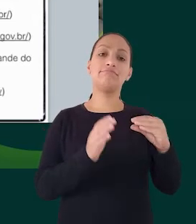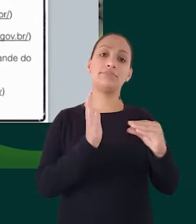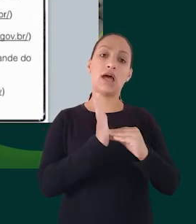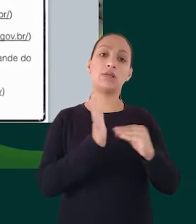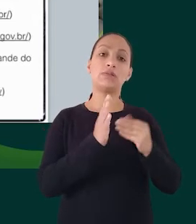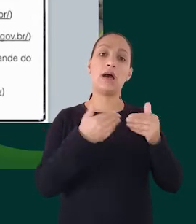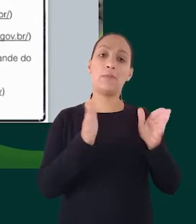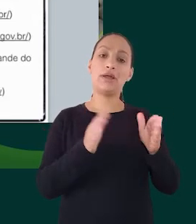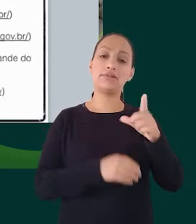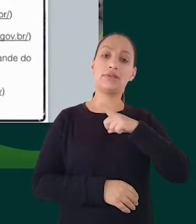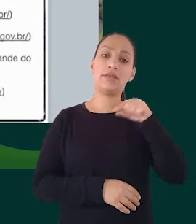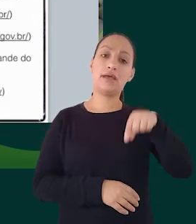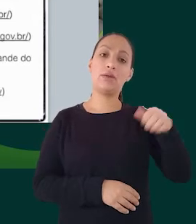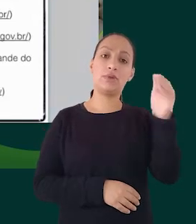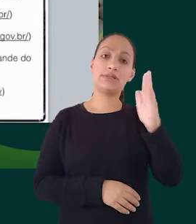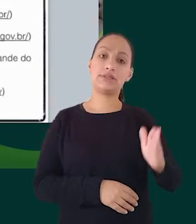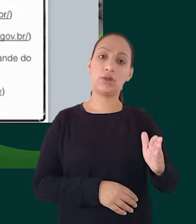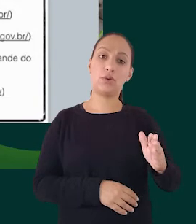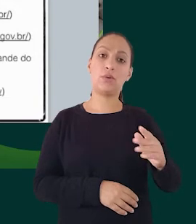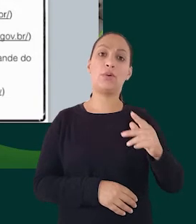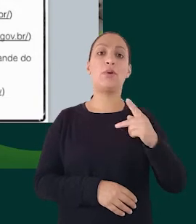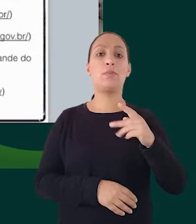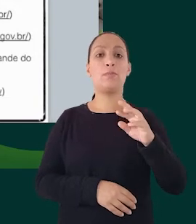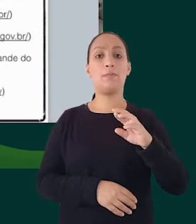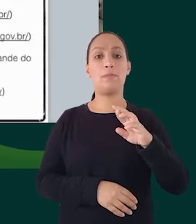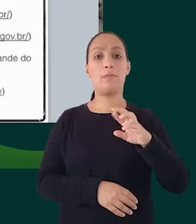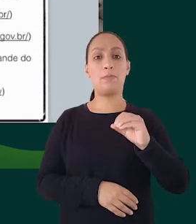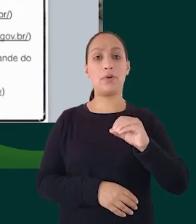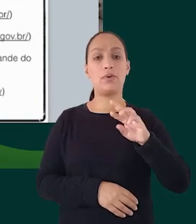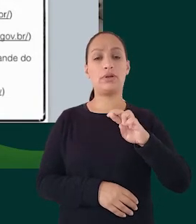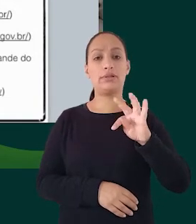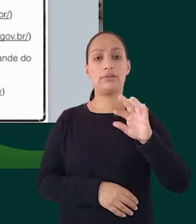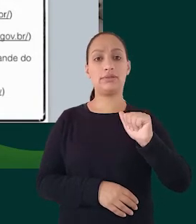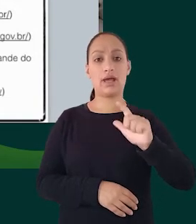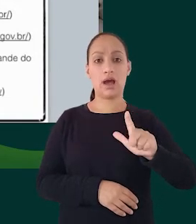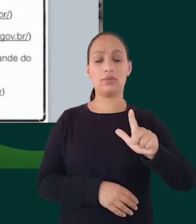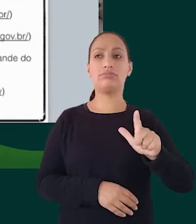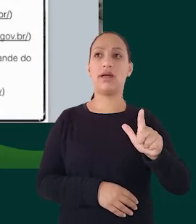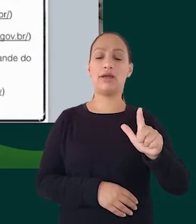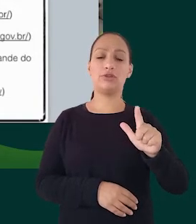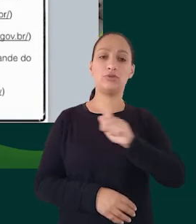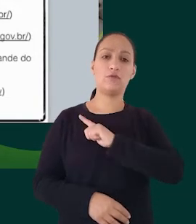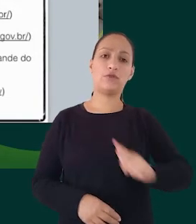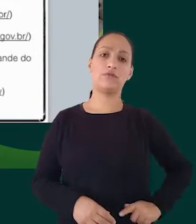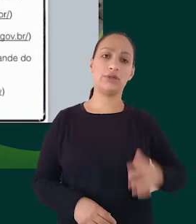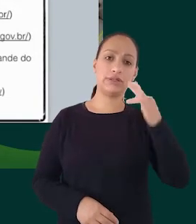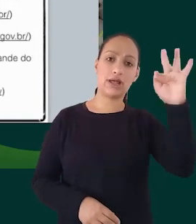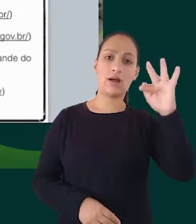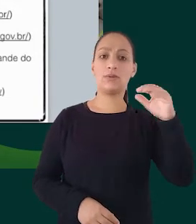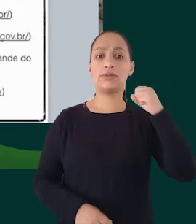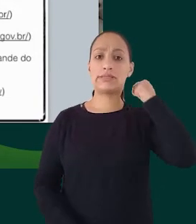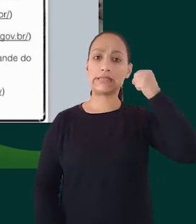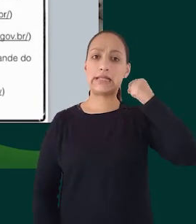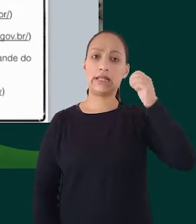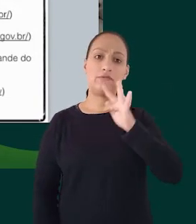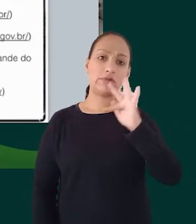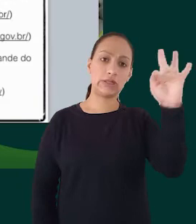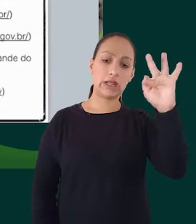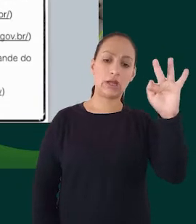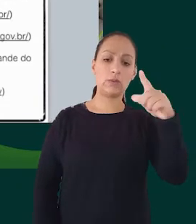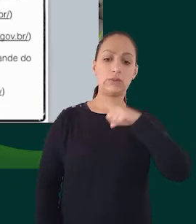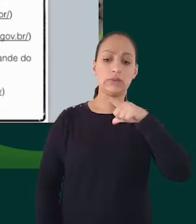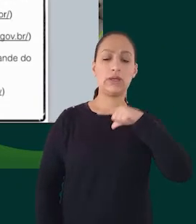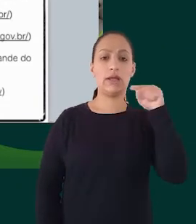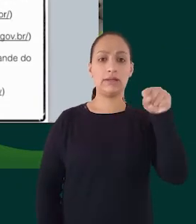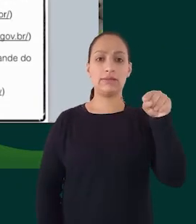pode utilizar, desde o Portal Brasileiro de Dados Abertos, que é do Governo Federal, Senado Federal, o município de Porto Alegre,